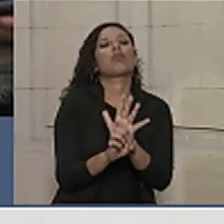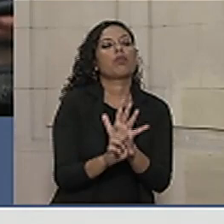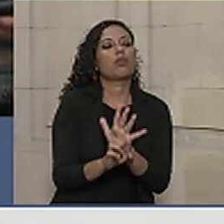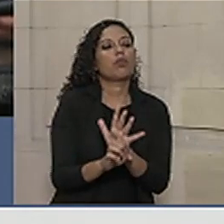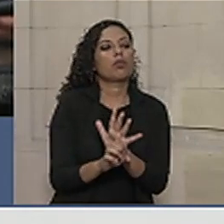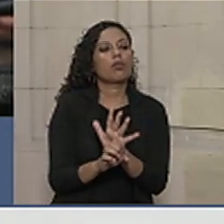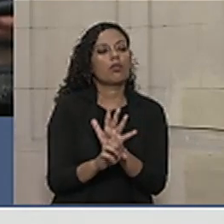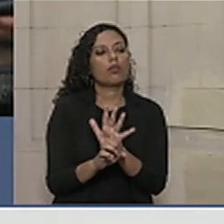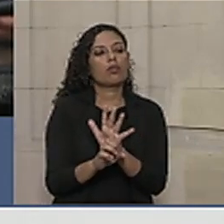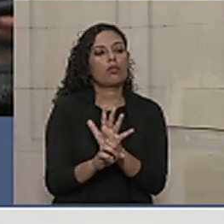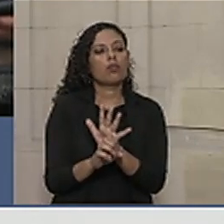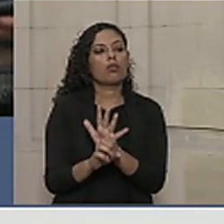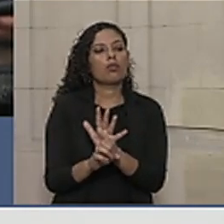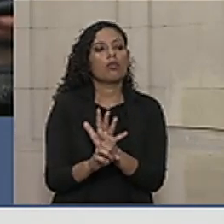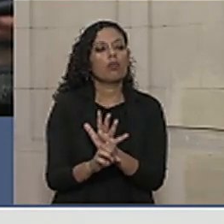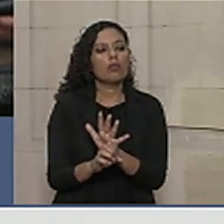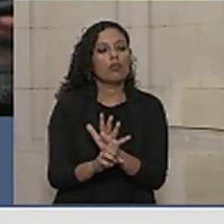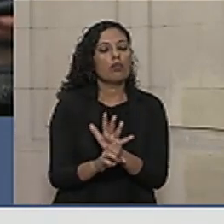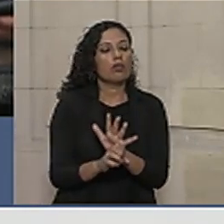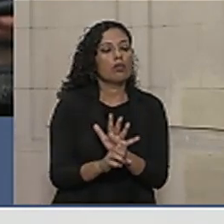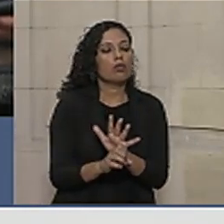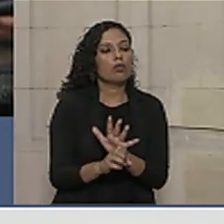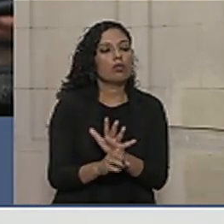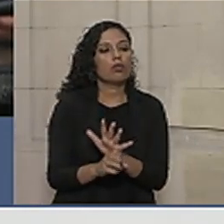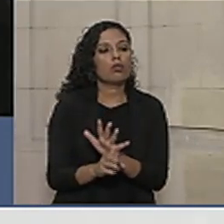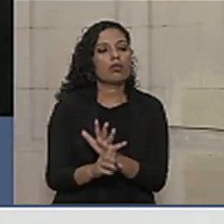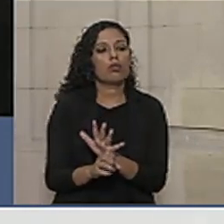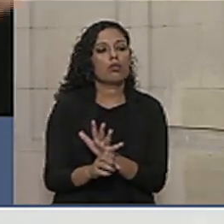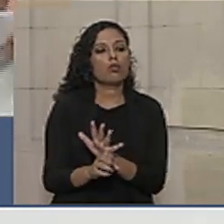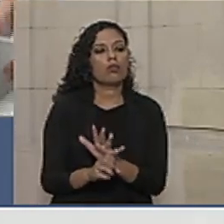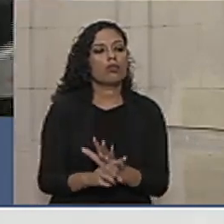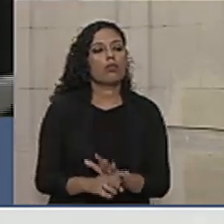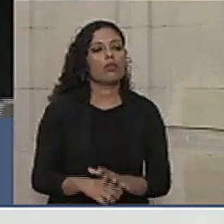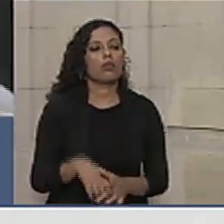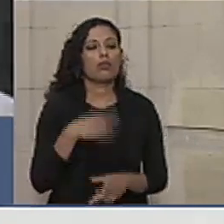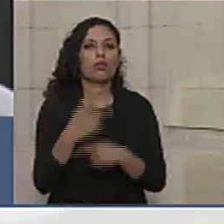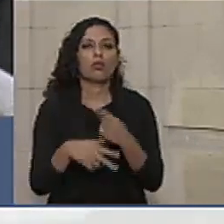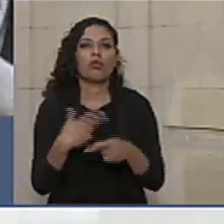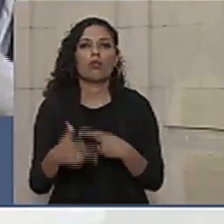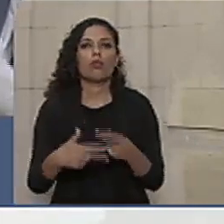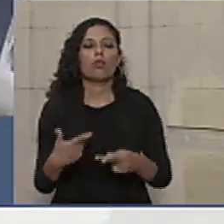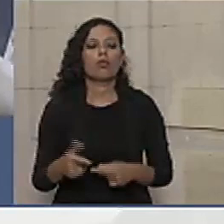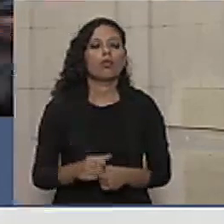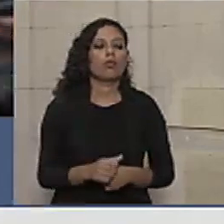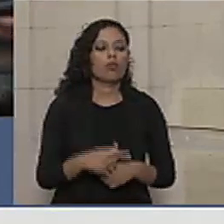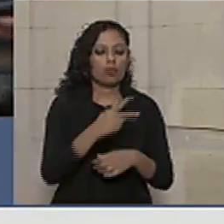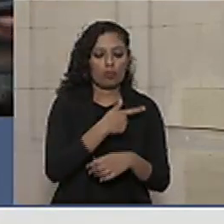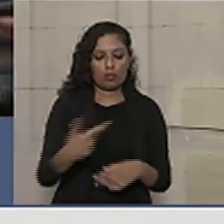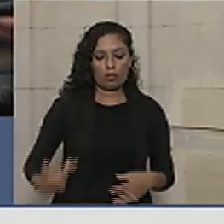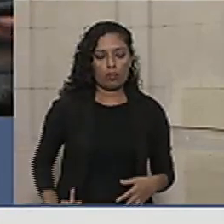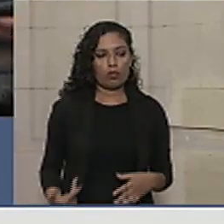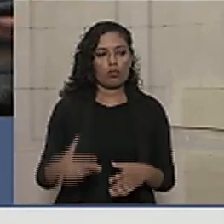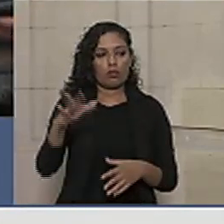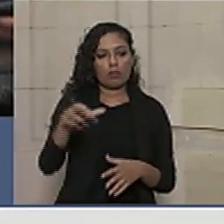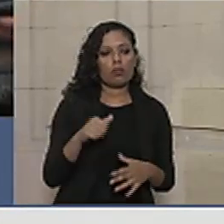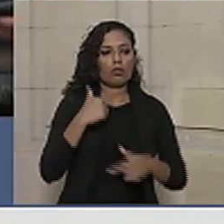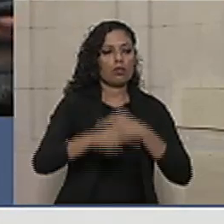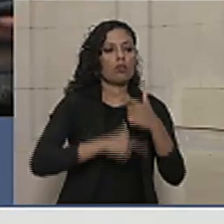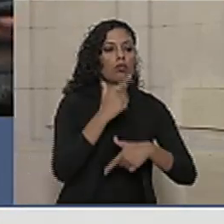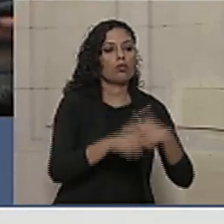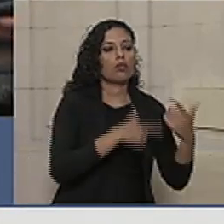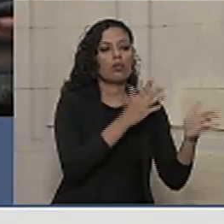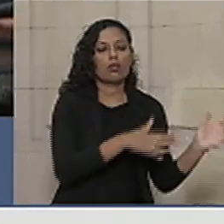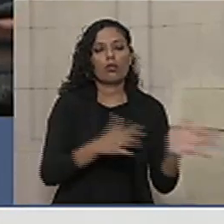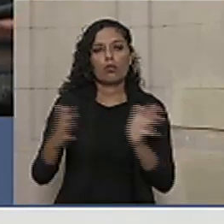Se Vossa Excelência quiser dar um voto diferente, sem problema nenhum. Não, você pode faz um voto contrário. É porque eu sou favorável à emenda 3. Presidência, enquanto isso, chama os trabalhos à